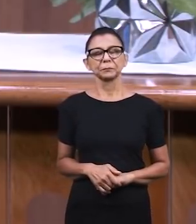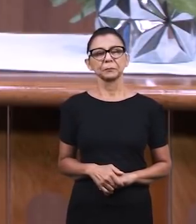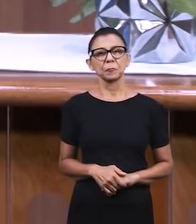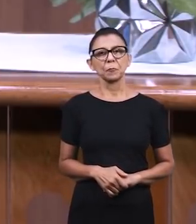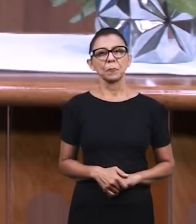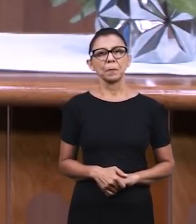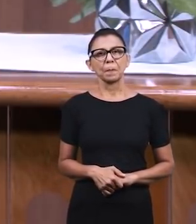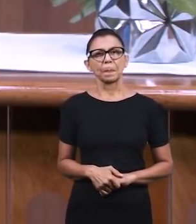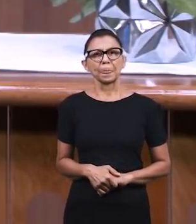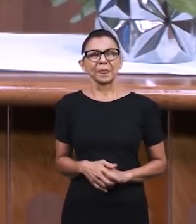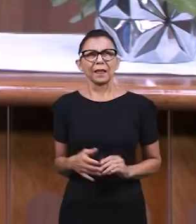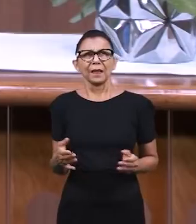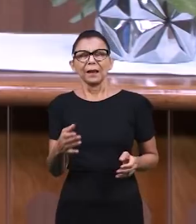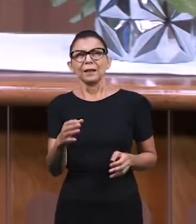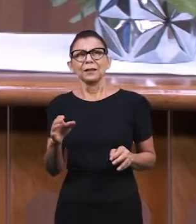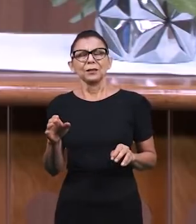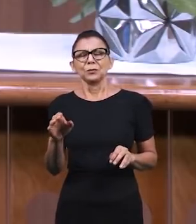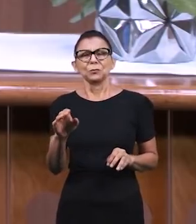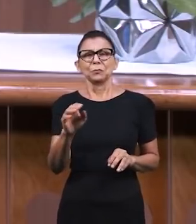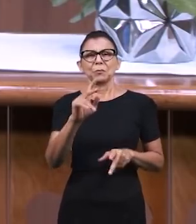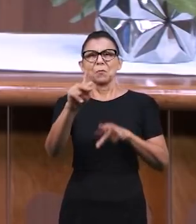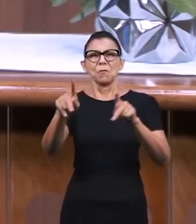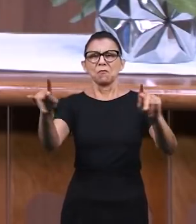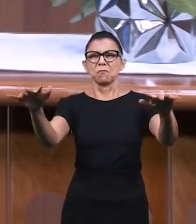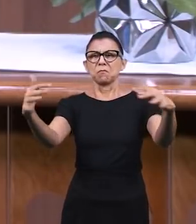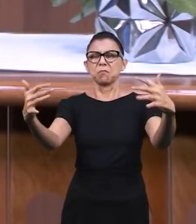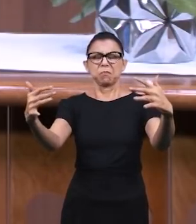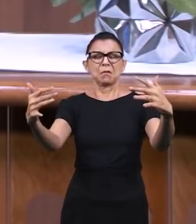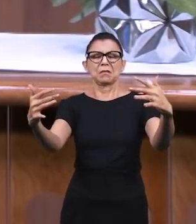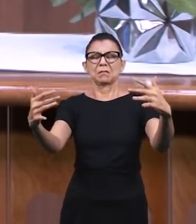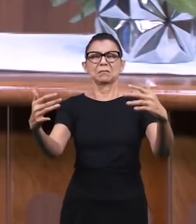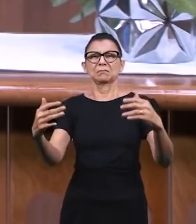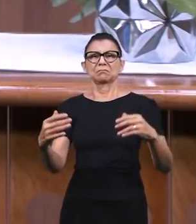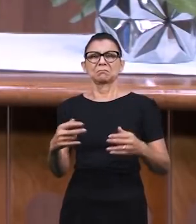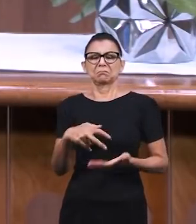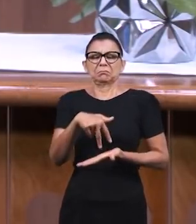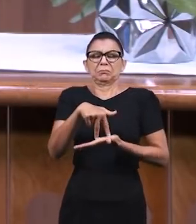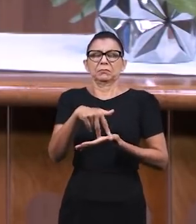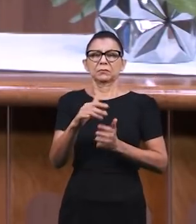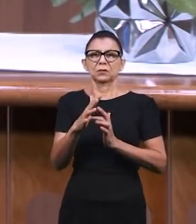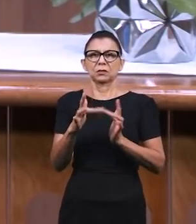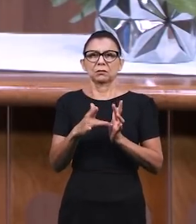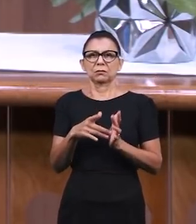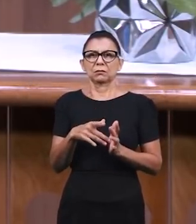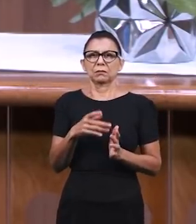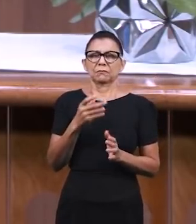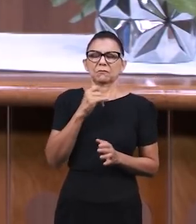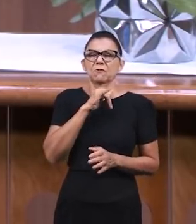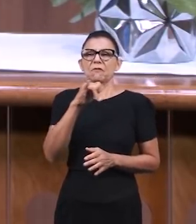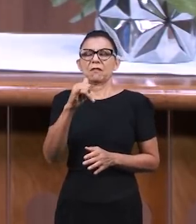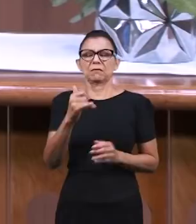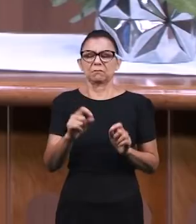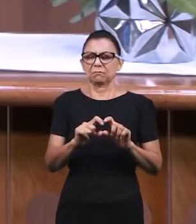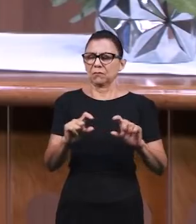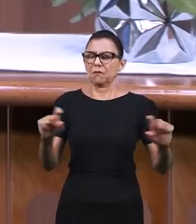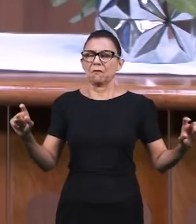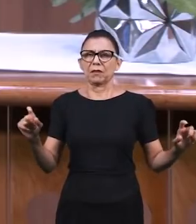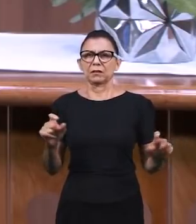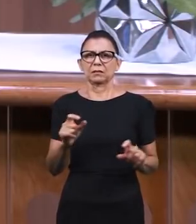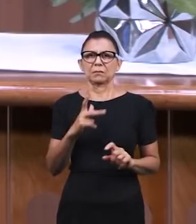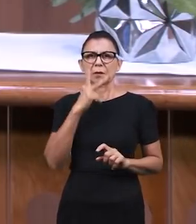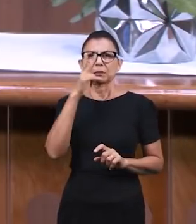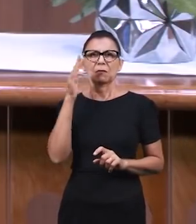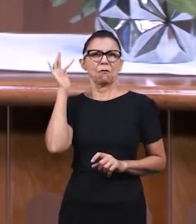que a princípio eles não entenderam, claro, eles não entenderam aquilo que Jesus estava dizendo, parecia uma coisa,